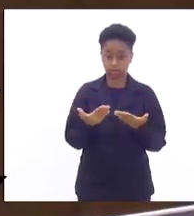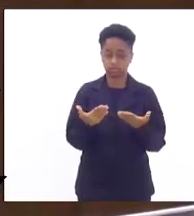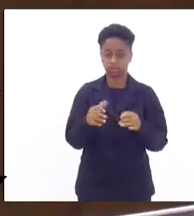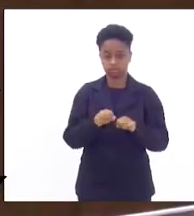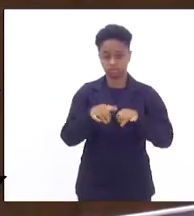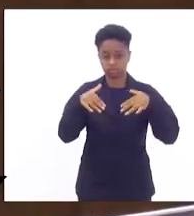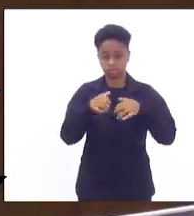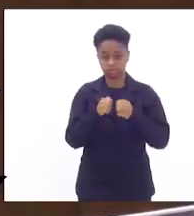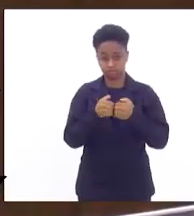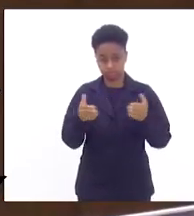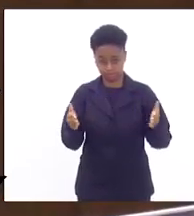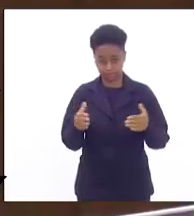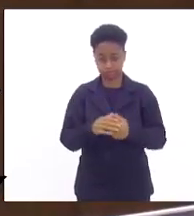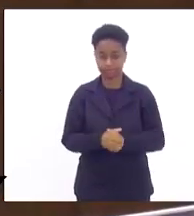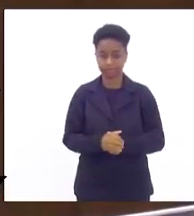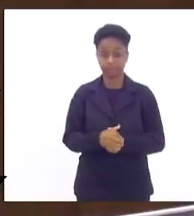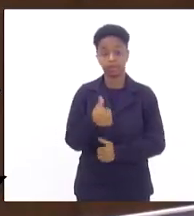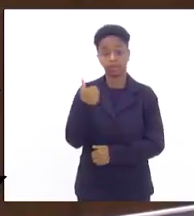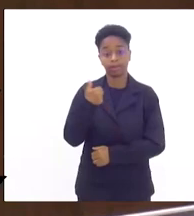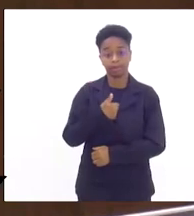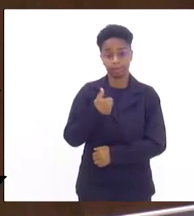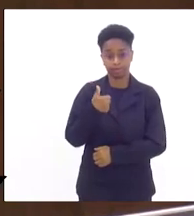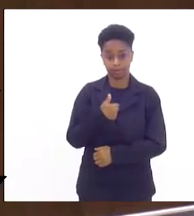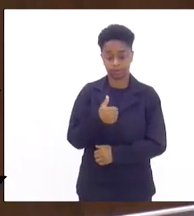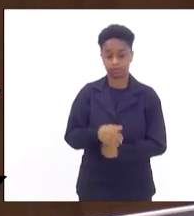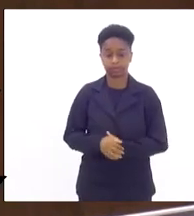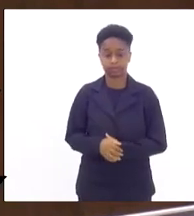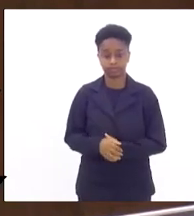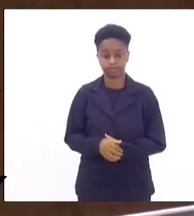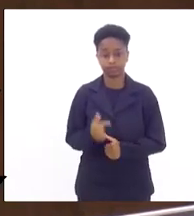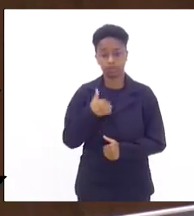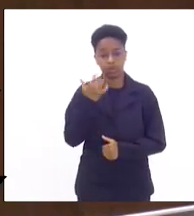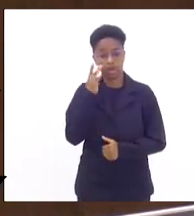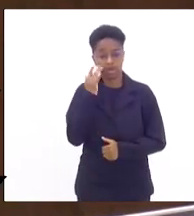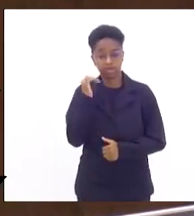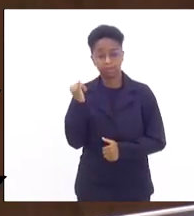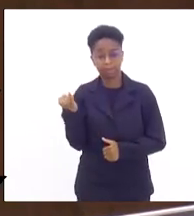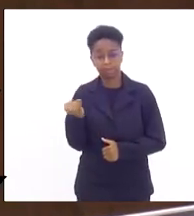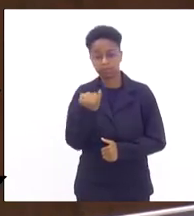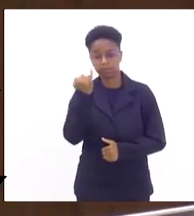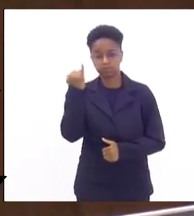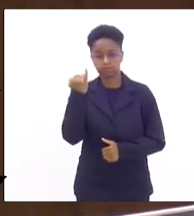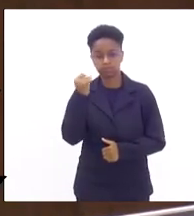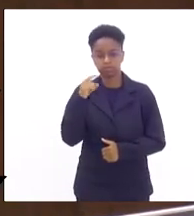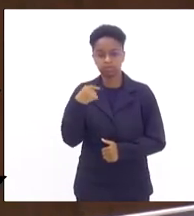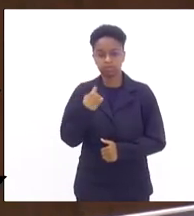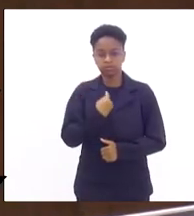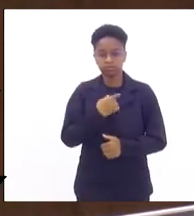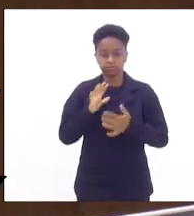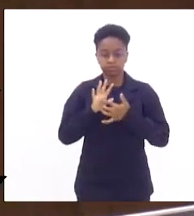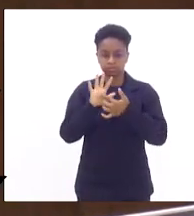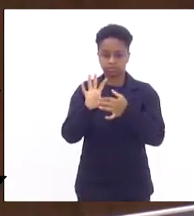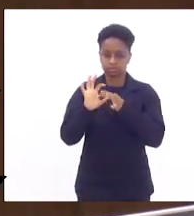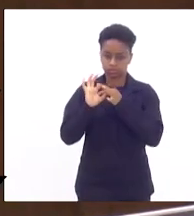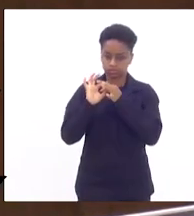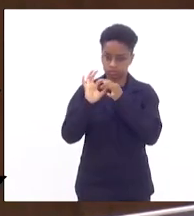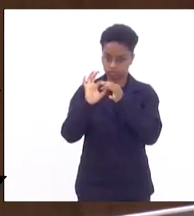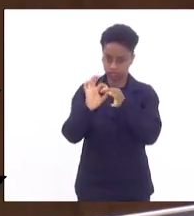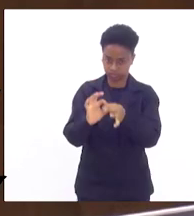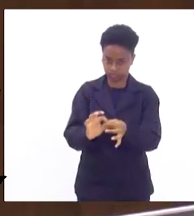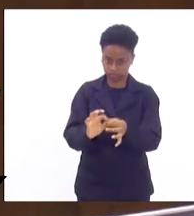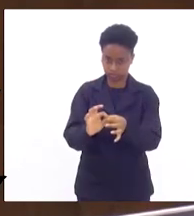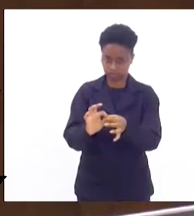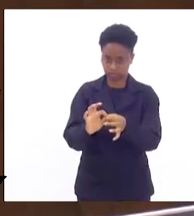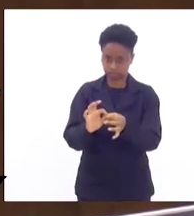pública. Bom, primeiramente, eu acho importante a gente fazer uma contextualização.